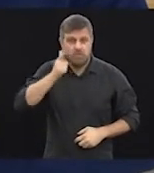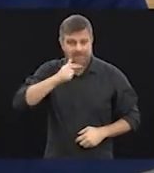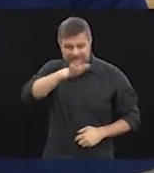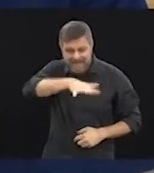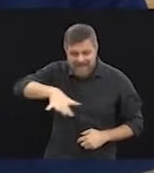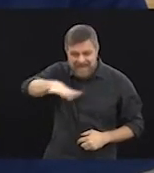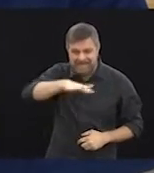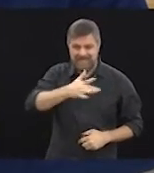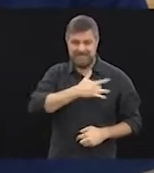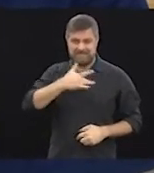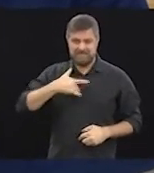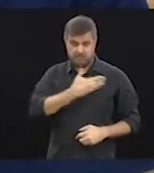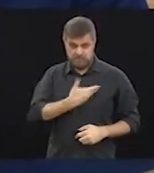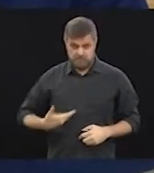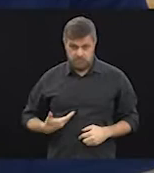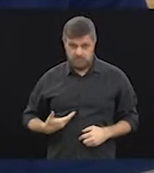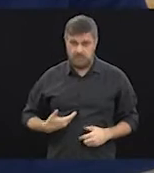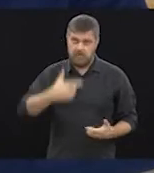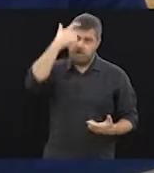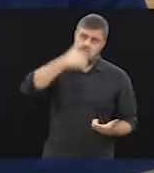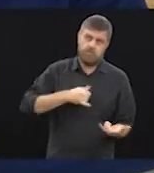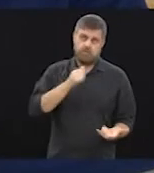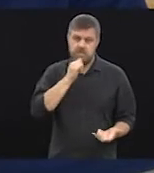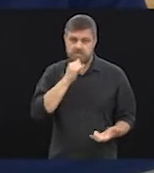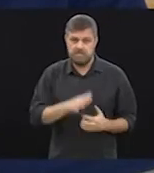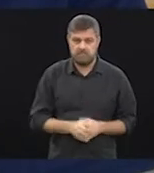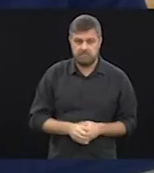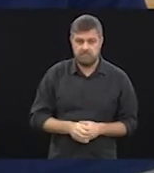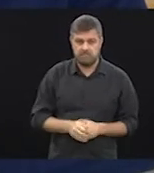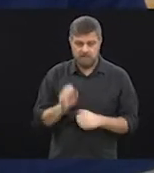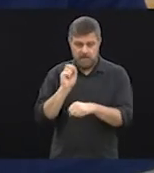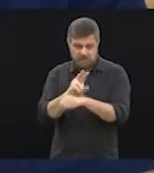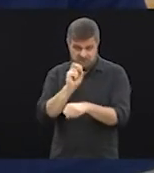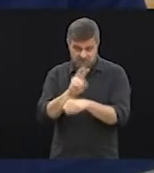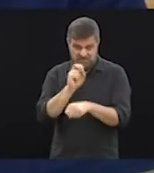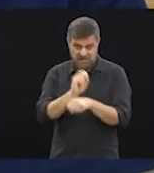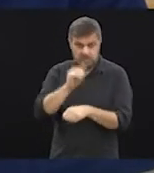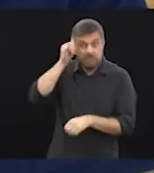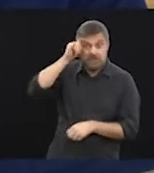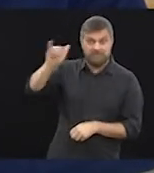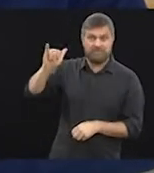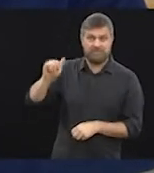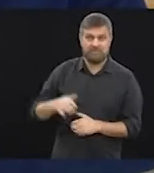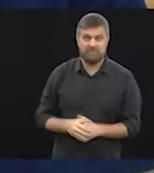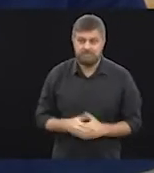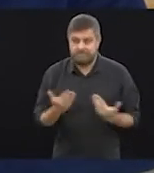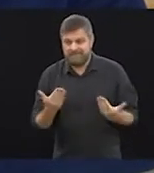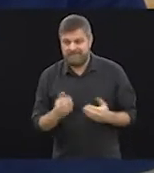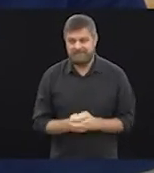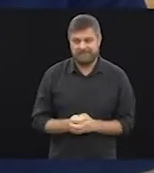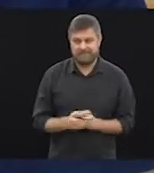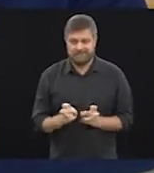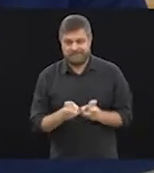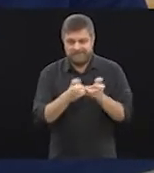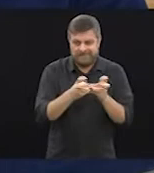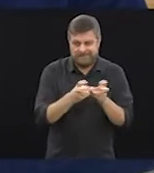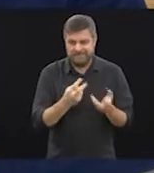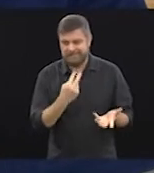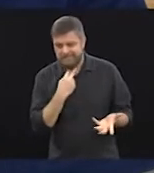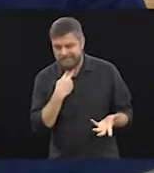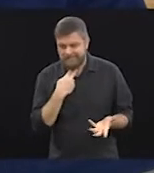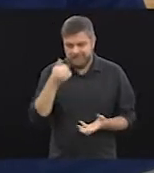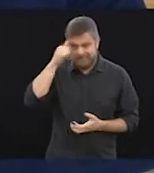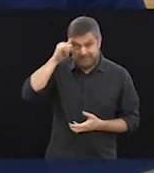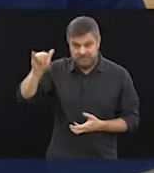na saúde pública, por exemplo, eu posso prevenir a transmissão de arbovirose, mas eu não posso prevenir, a não ser